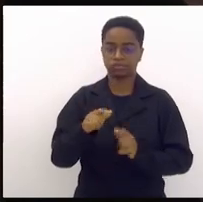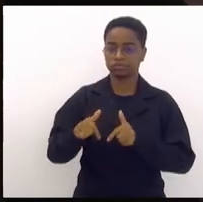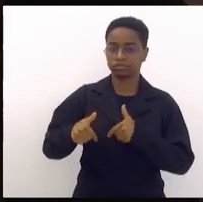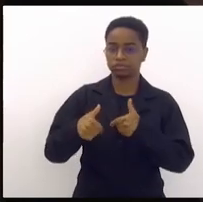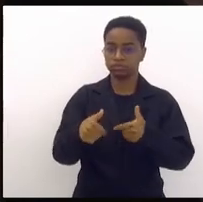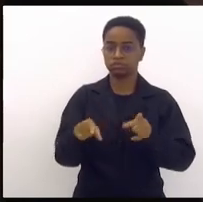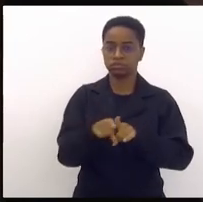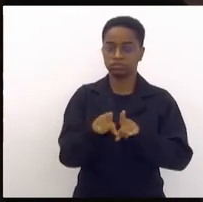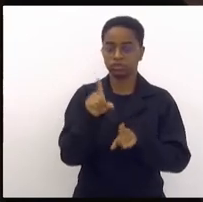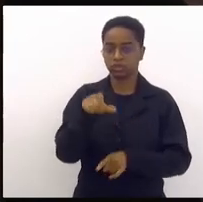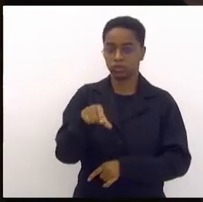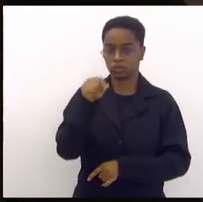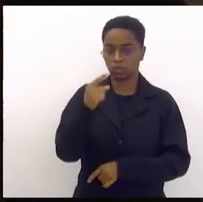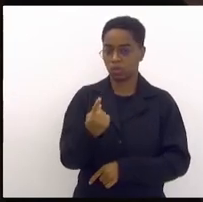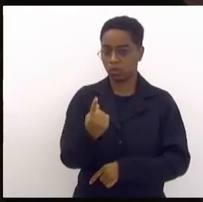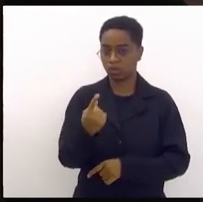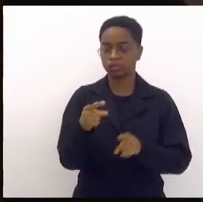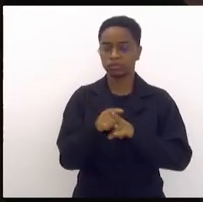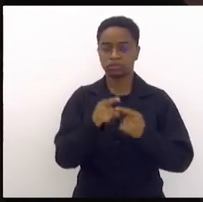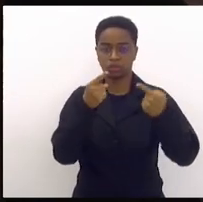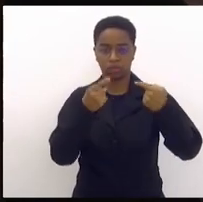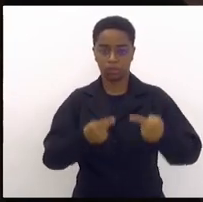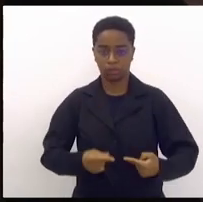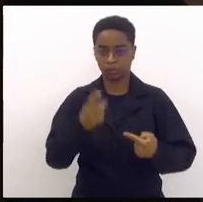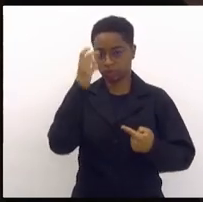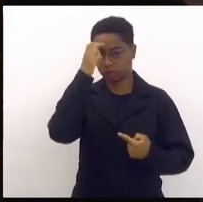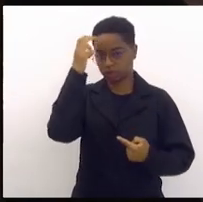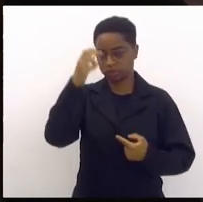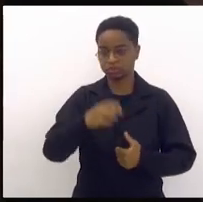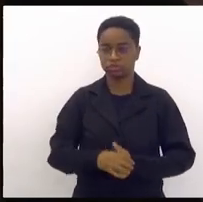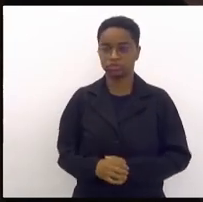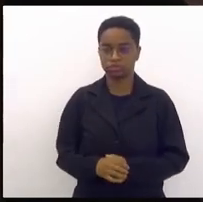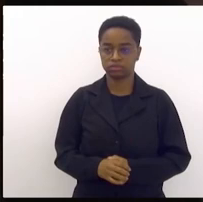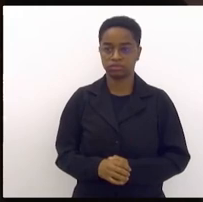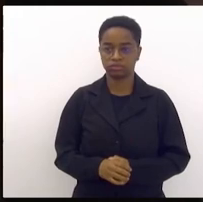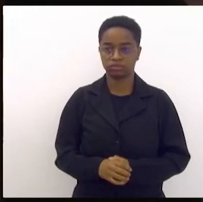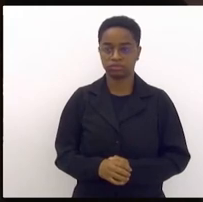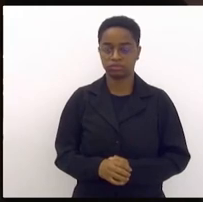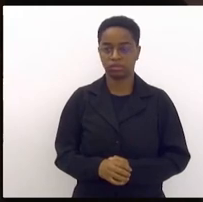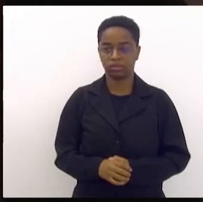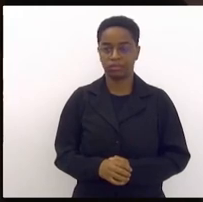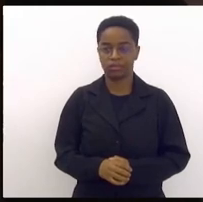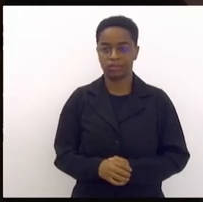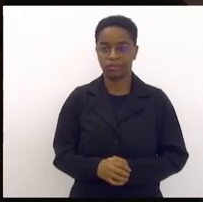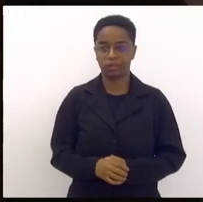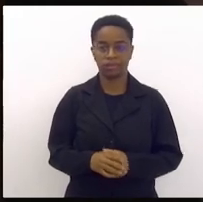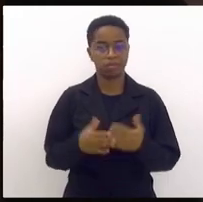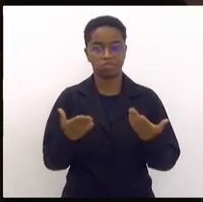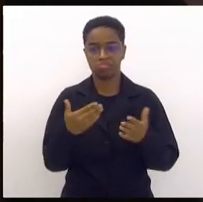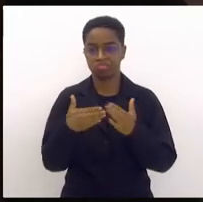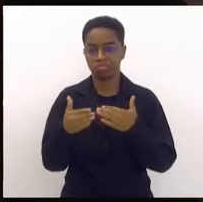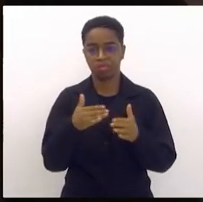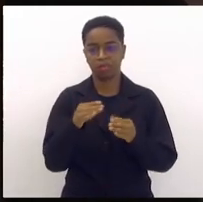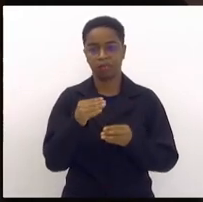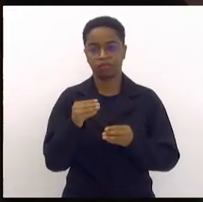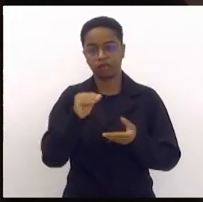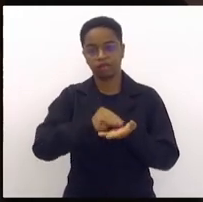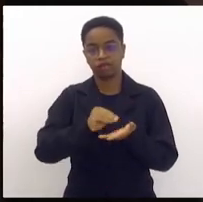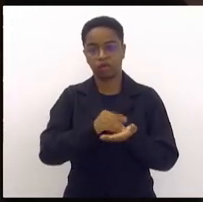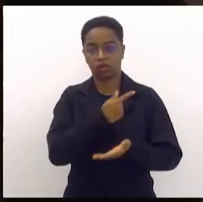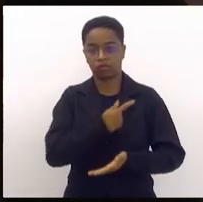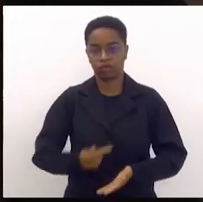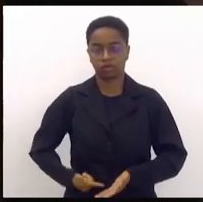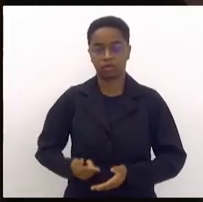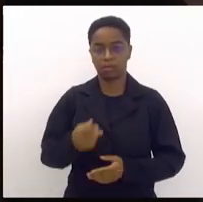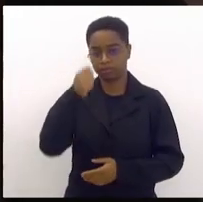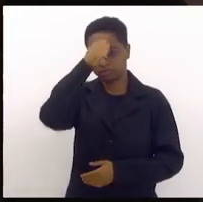uma opção e uma oposição inteligente e independente a esse desgoverno do prefeito